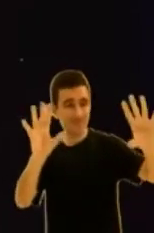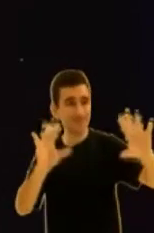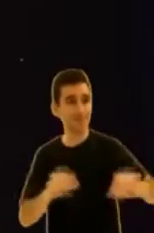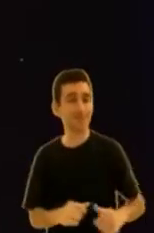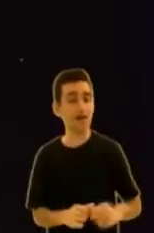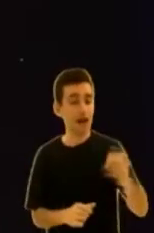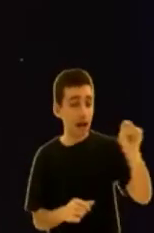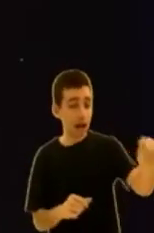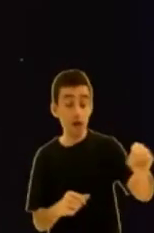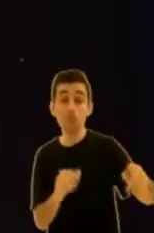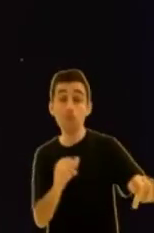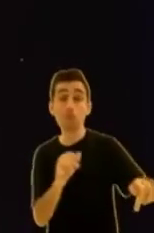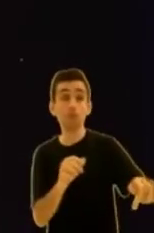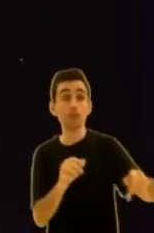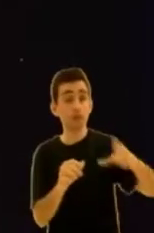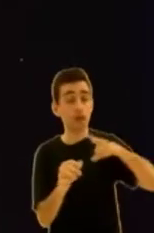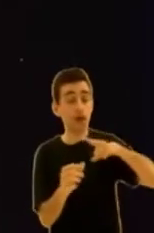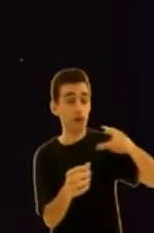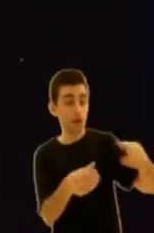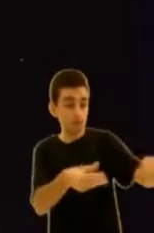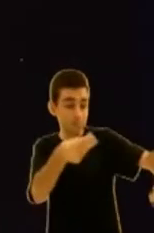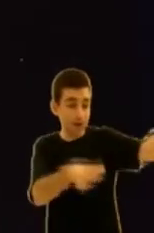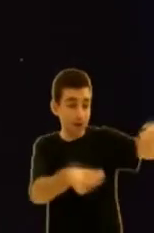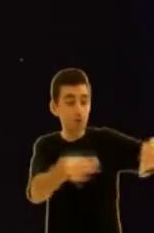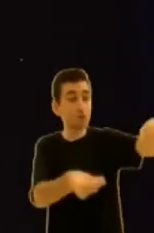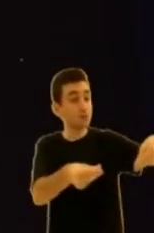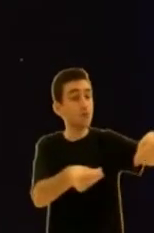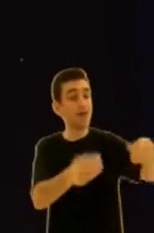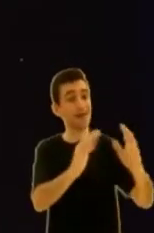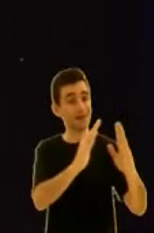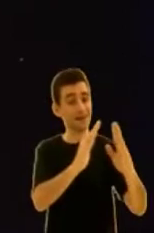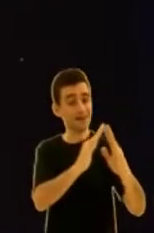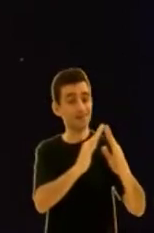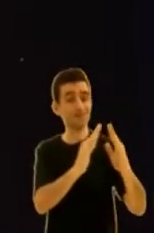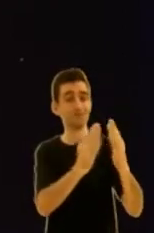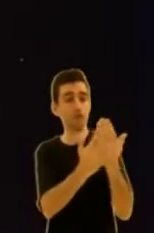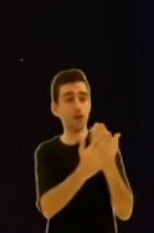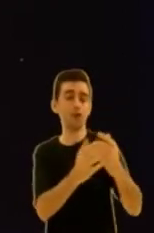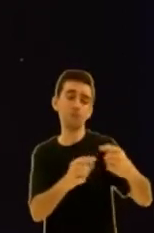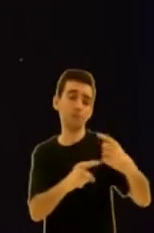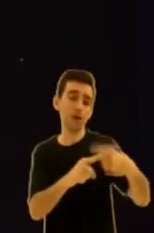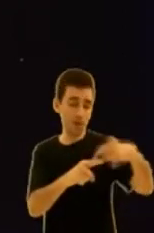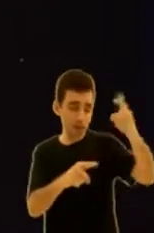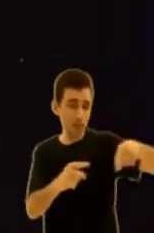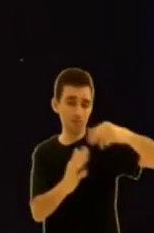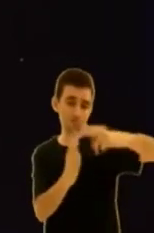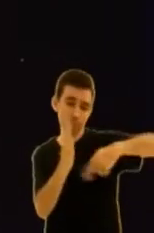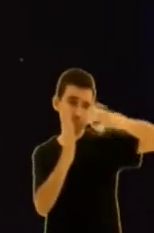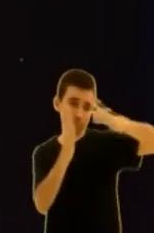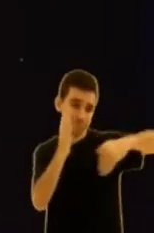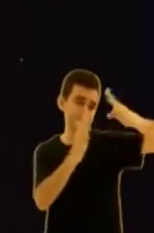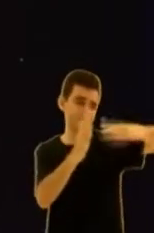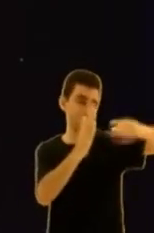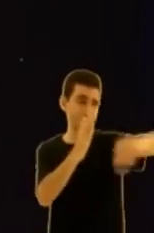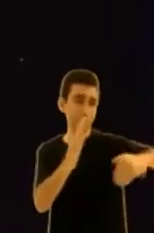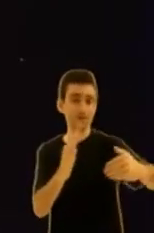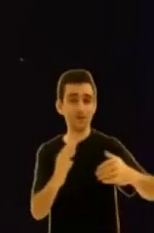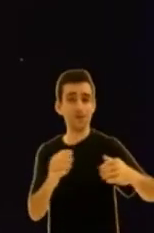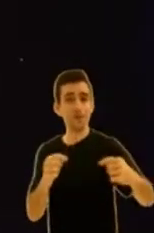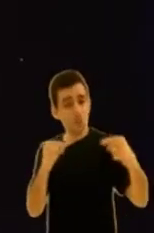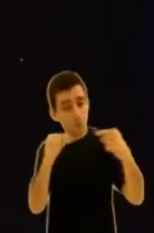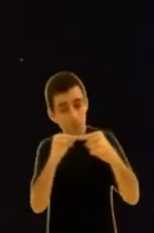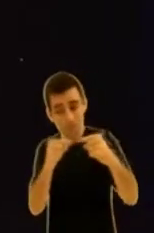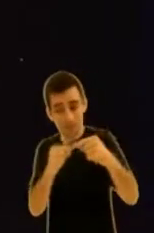com revestimento em PVC. Que o PVC nada mais é do que a tinta. A tinta também é plástico. Se o PVC